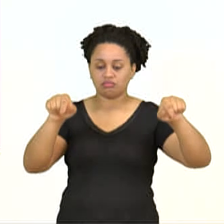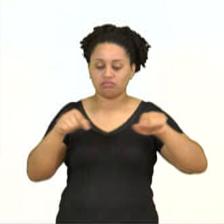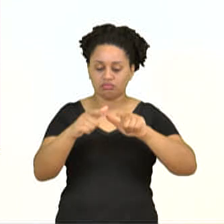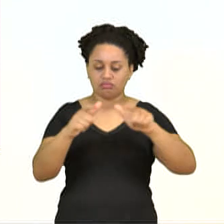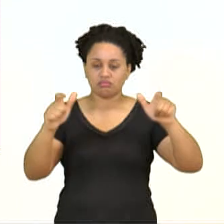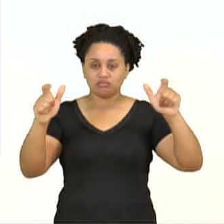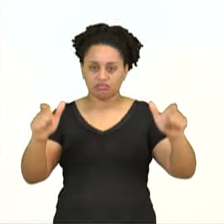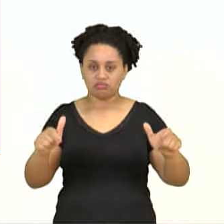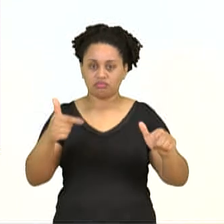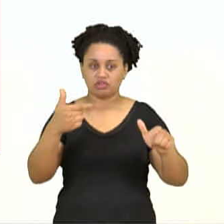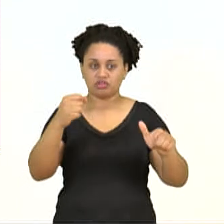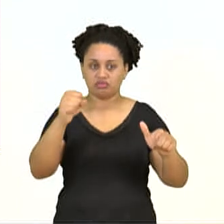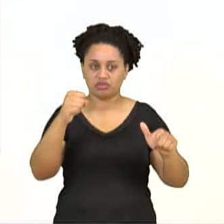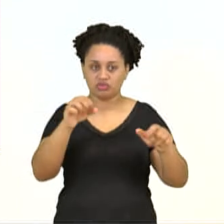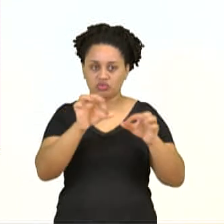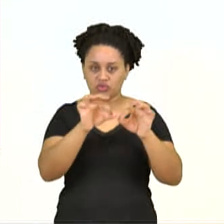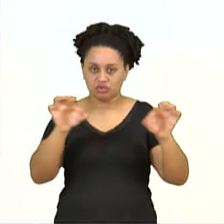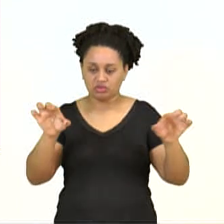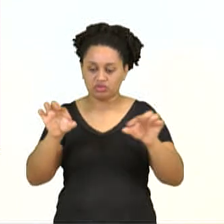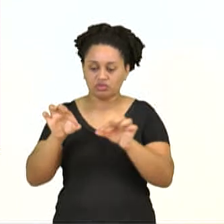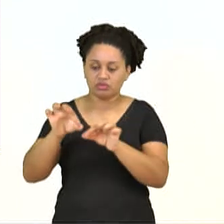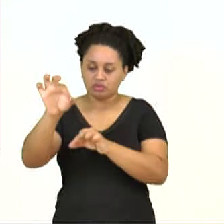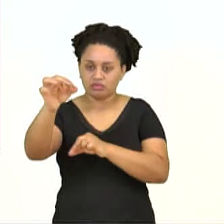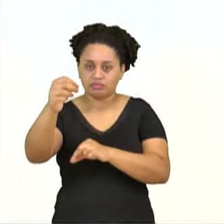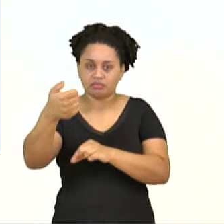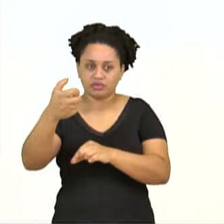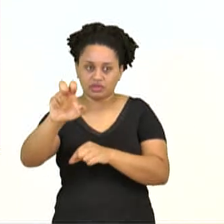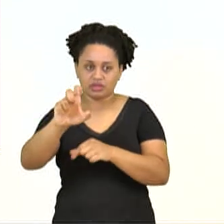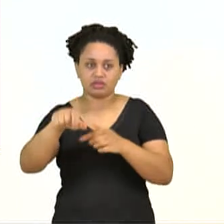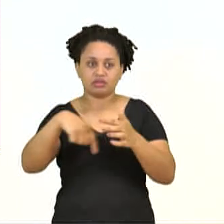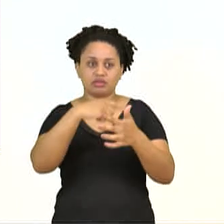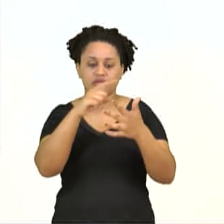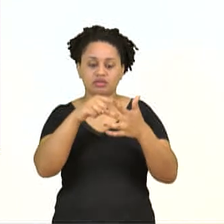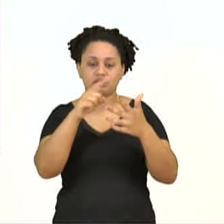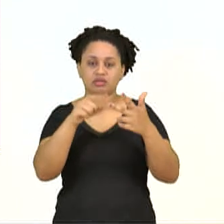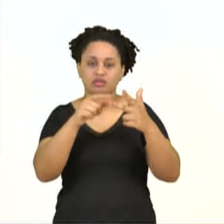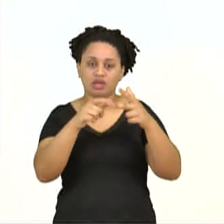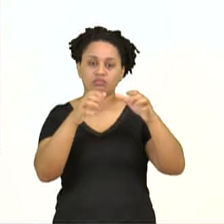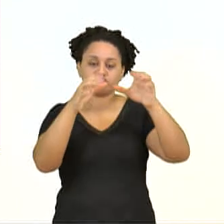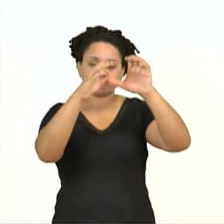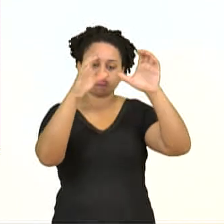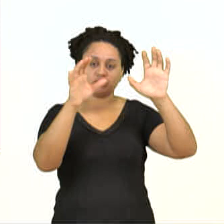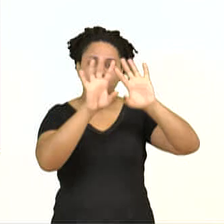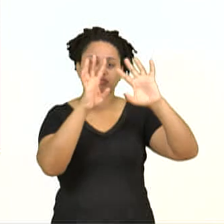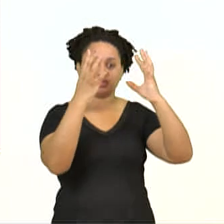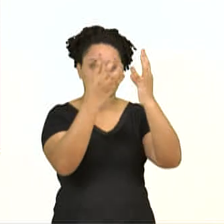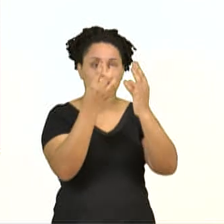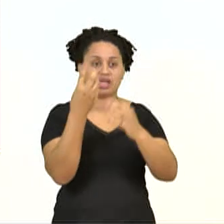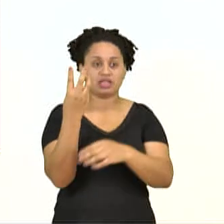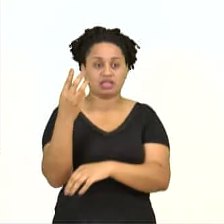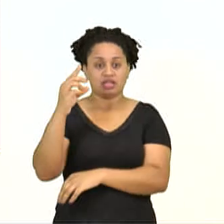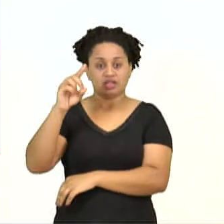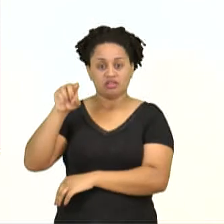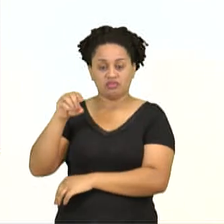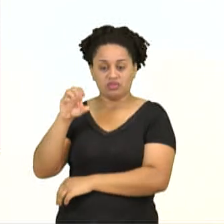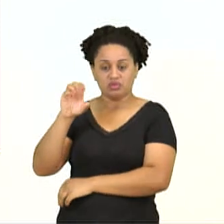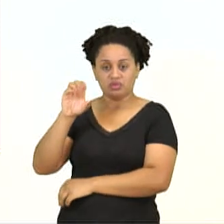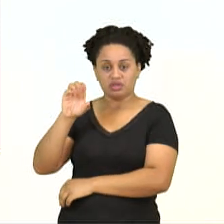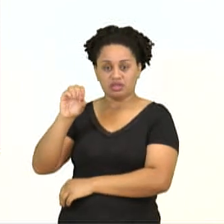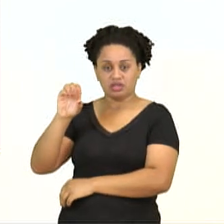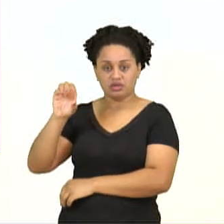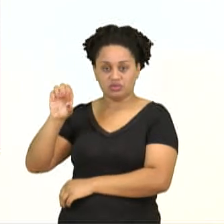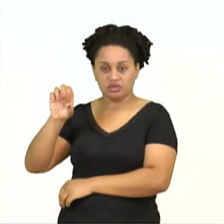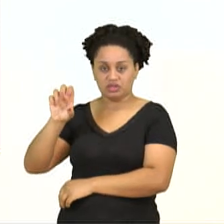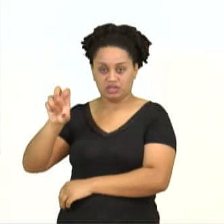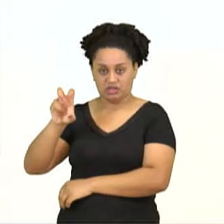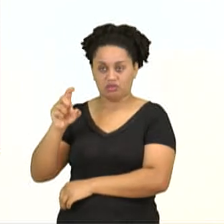28 metros por 15. E a cesta, como eu já falei, é 3,5 metros do chão. Essa altura vem